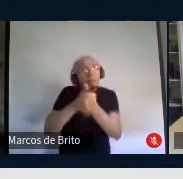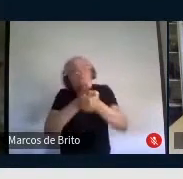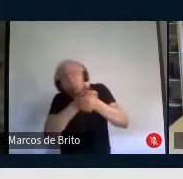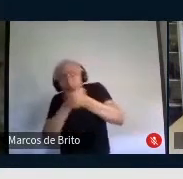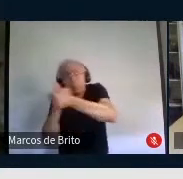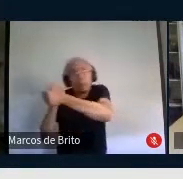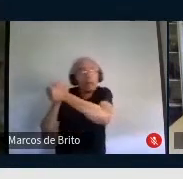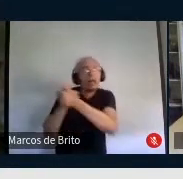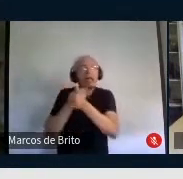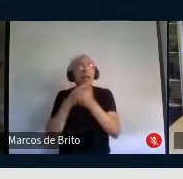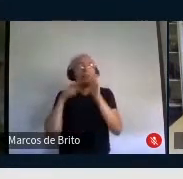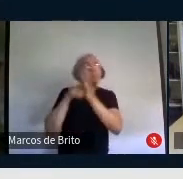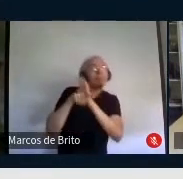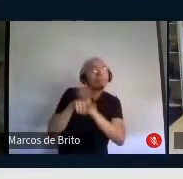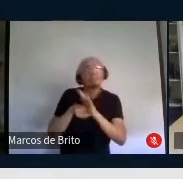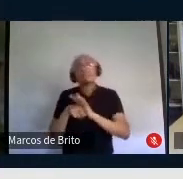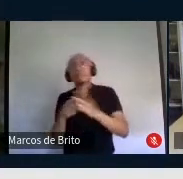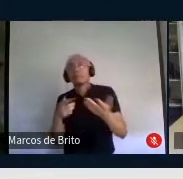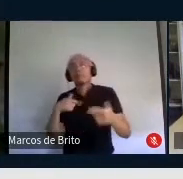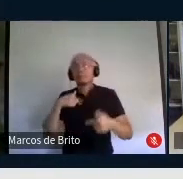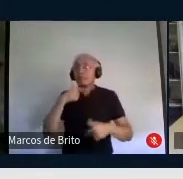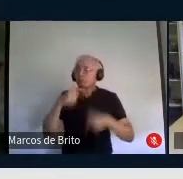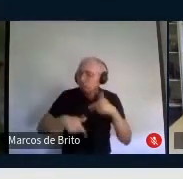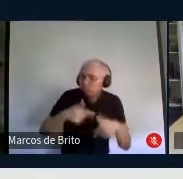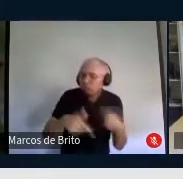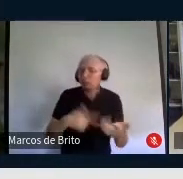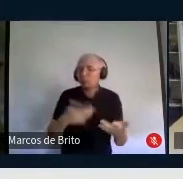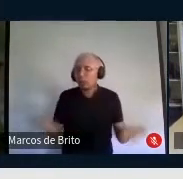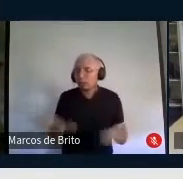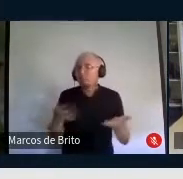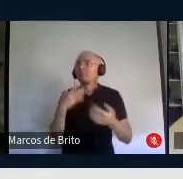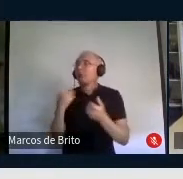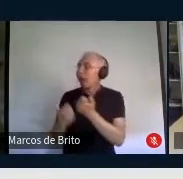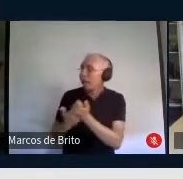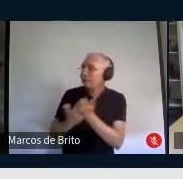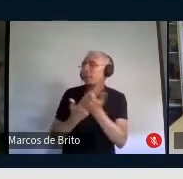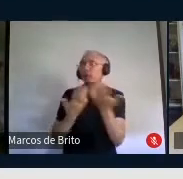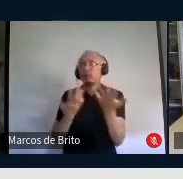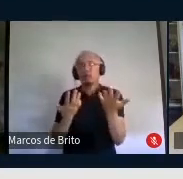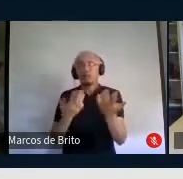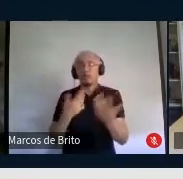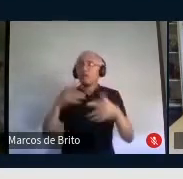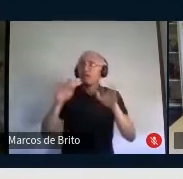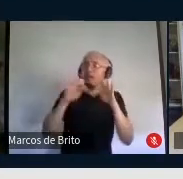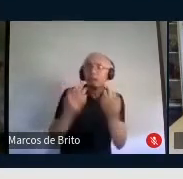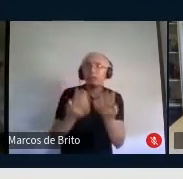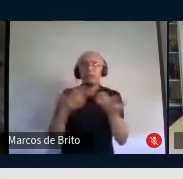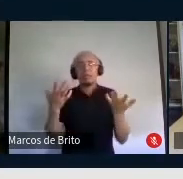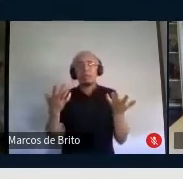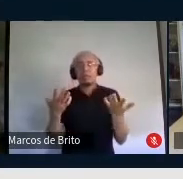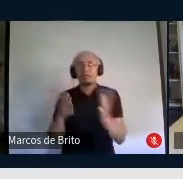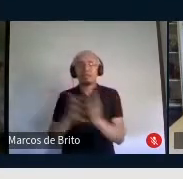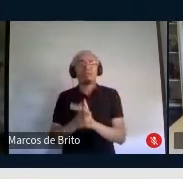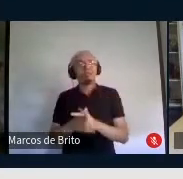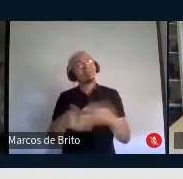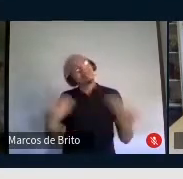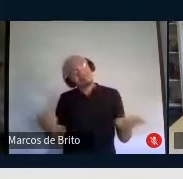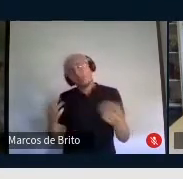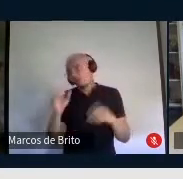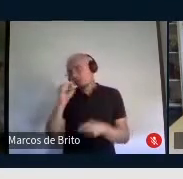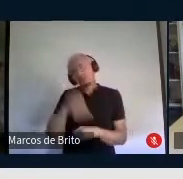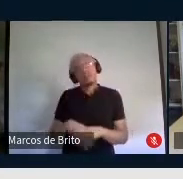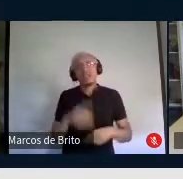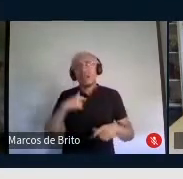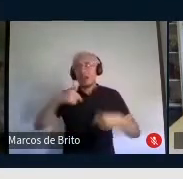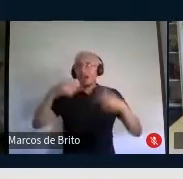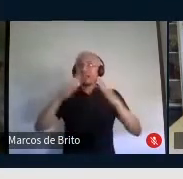dessa pesquisa, desse trabalho, para dar esse apoio, né? Aos amigos, aos familiares. E é isso, eu estou aqui na casa